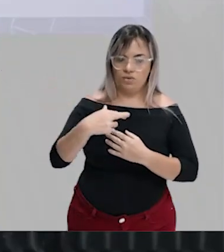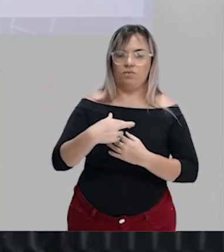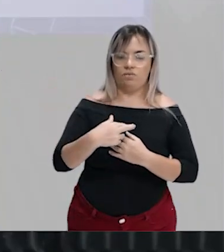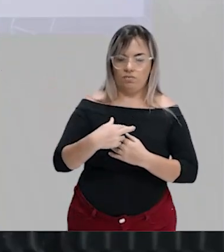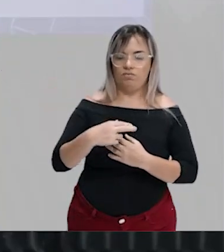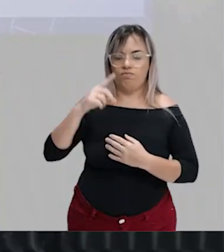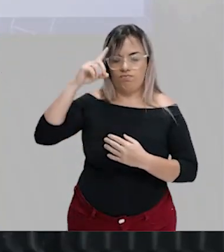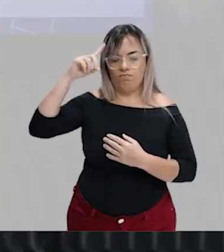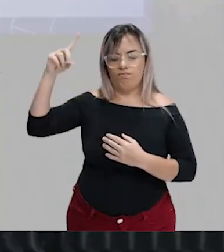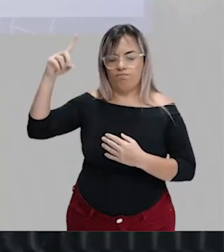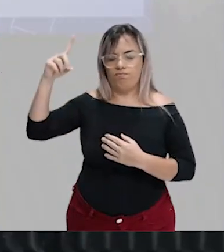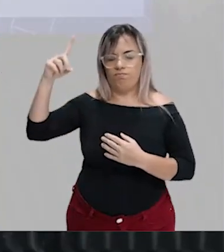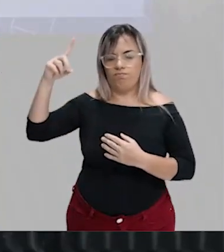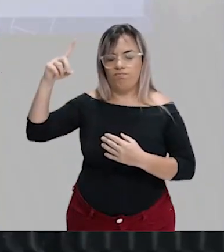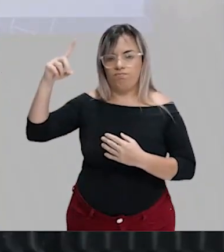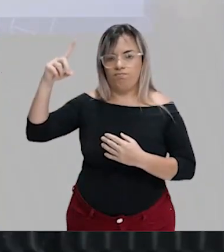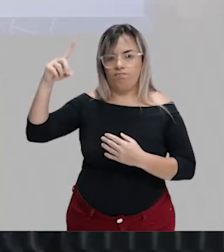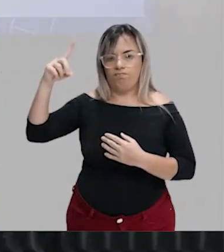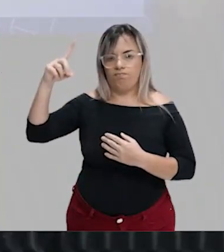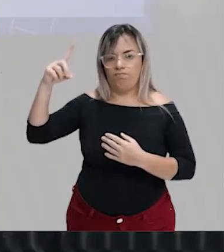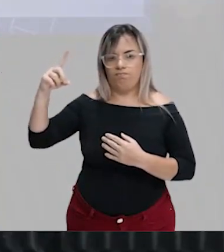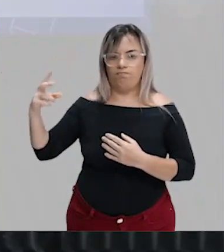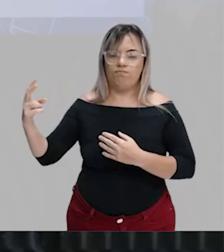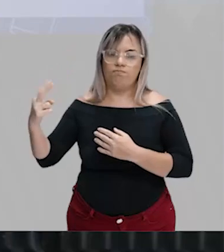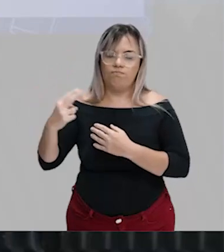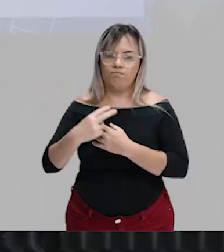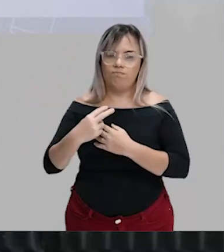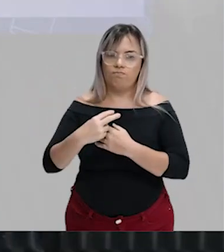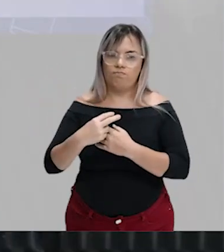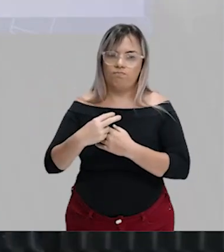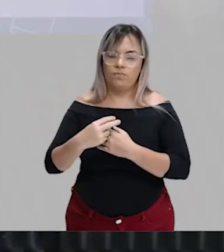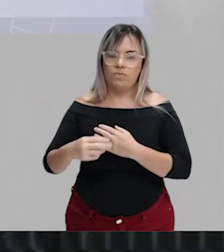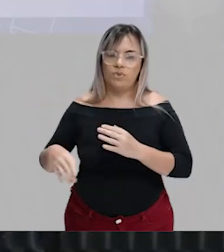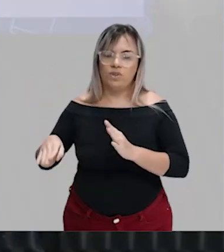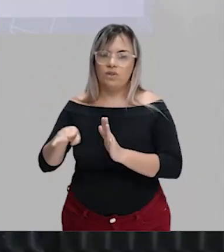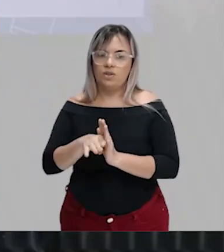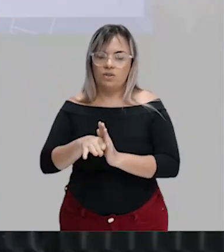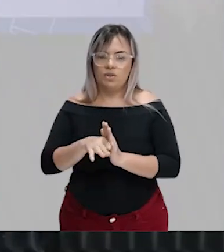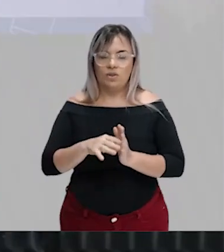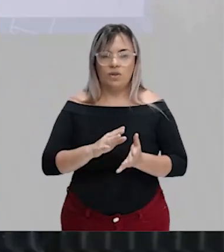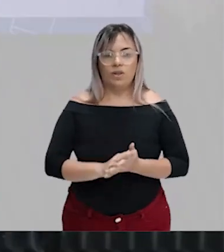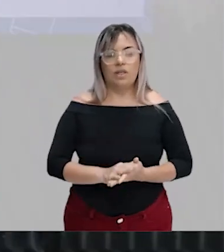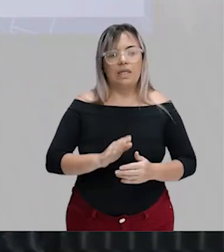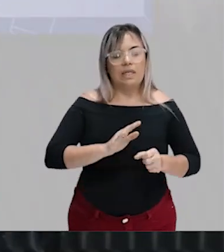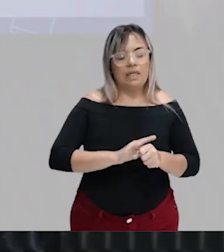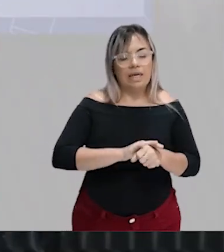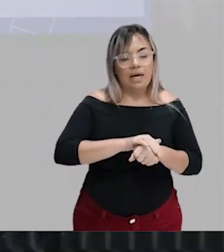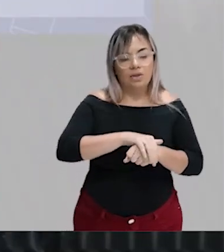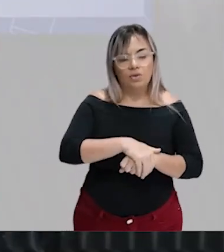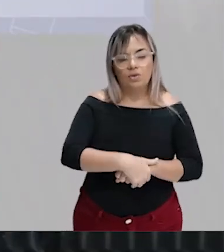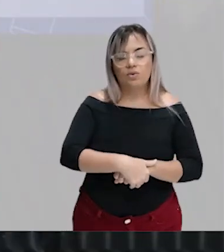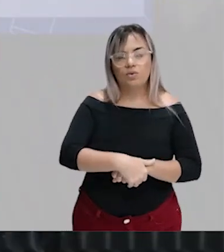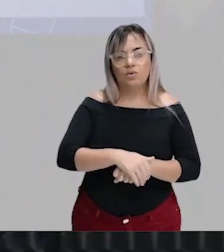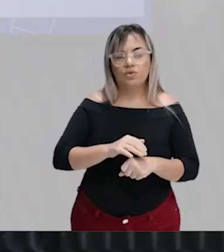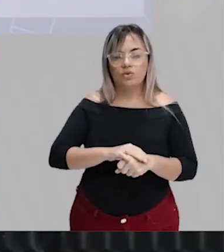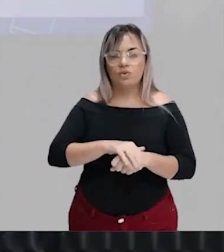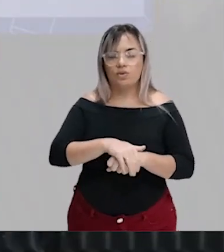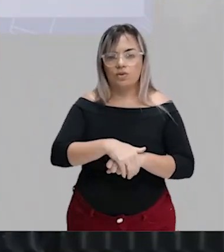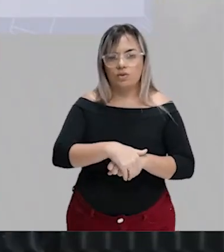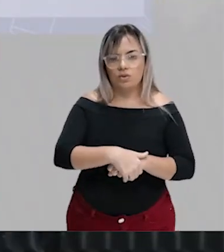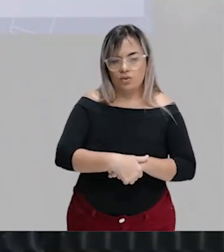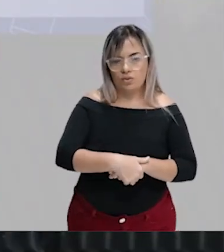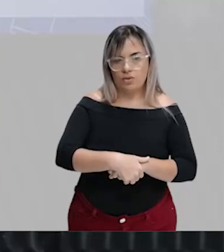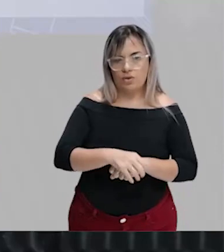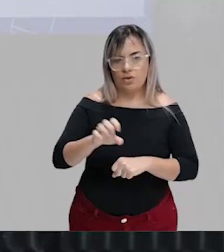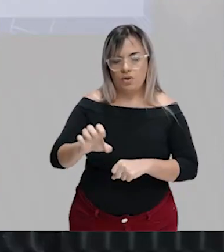Então protege do calor externo chegar aos seus corpos. E durante a noite, né, como na